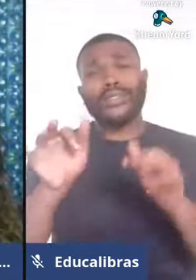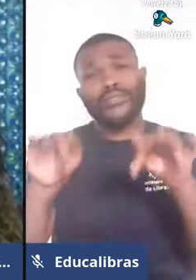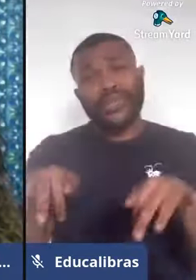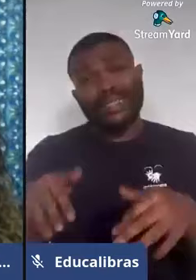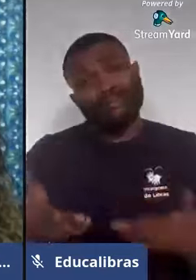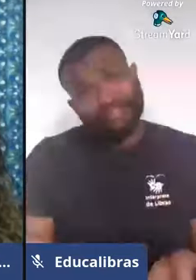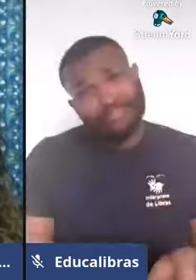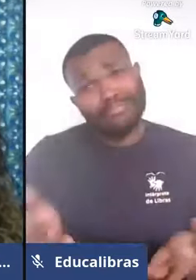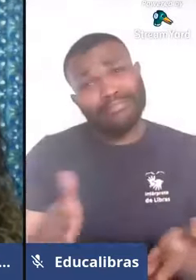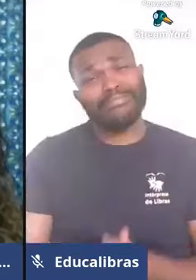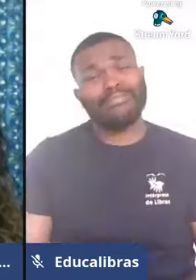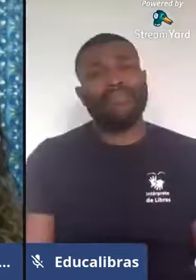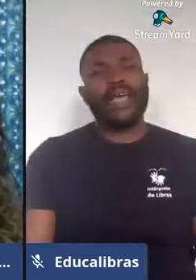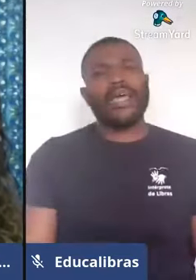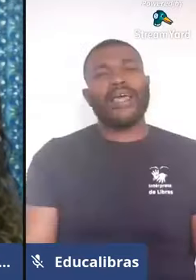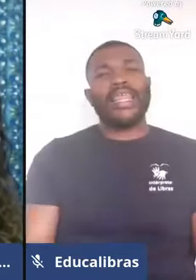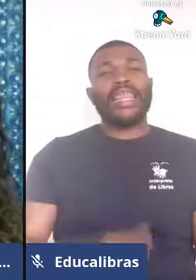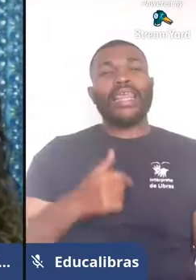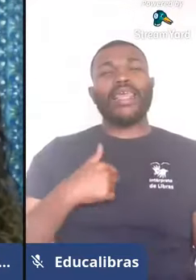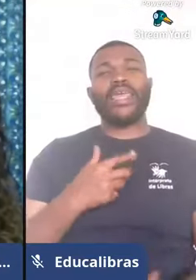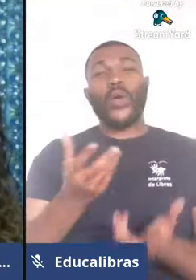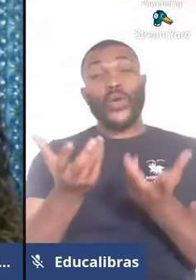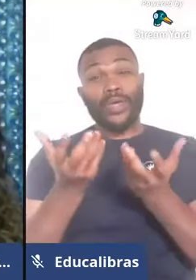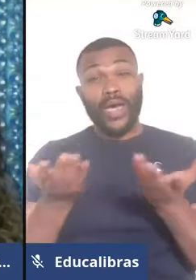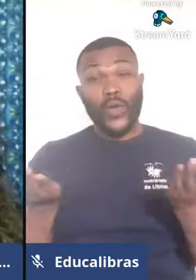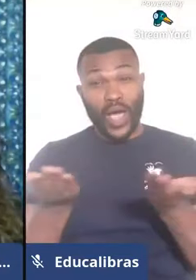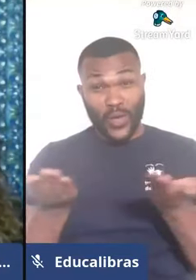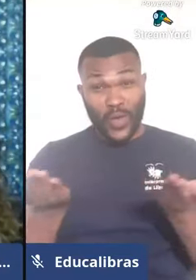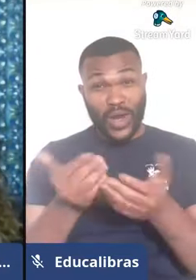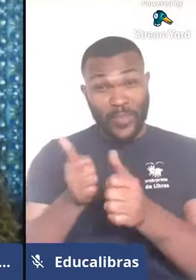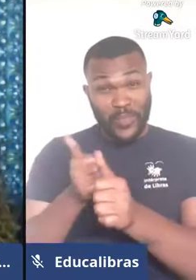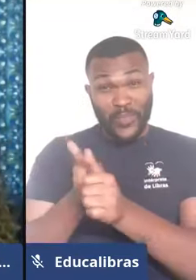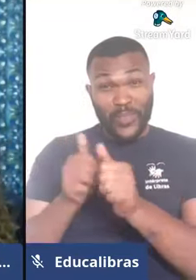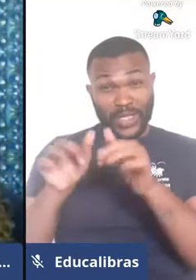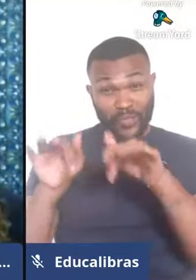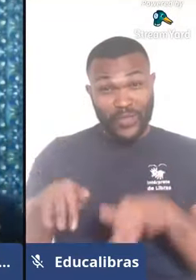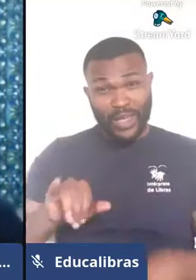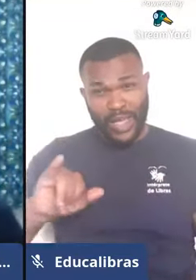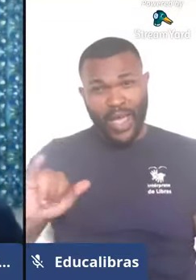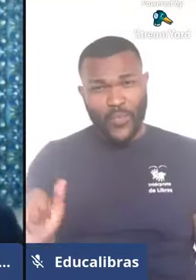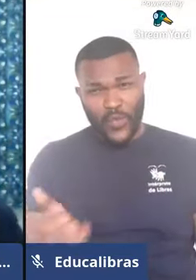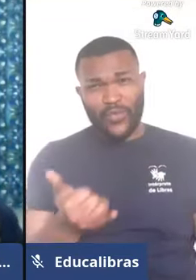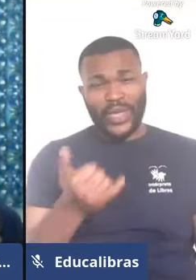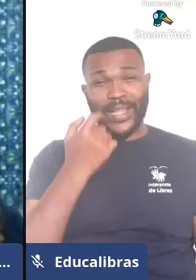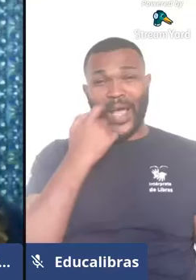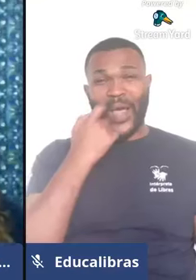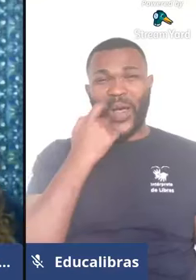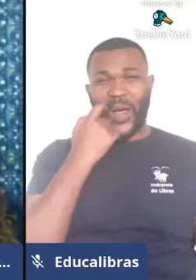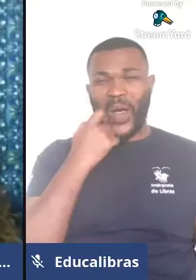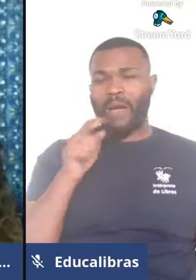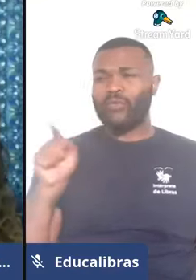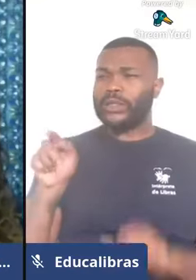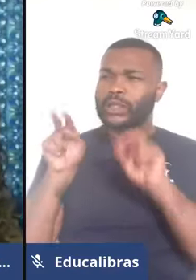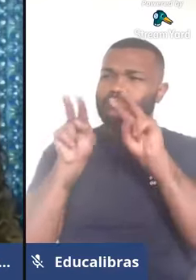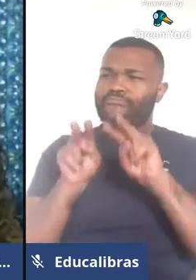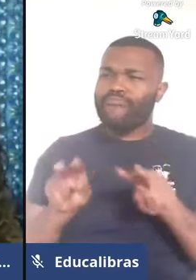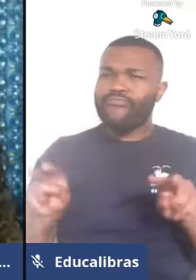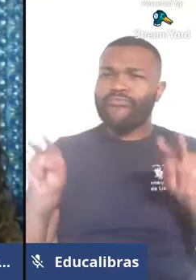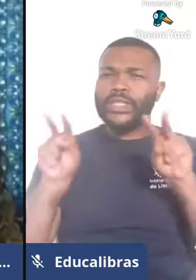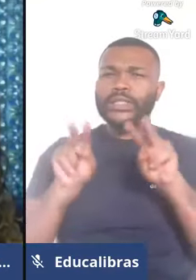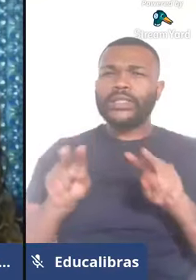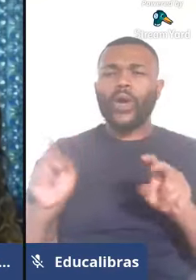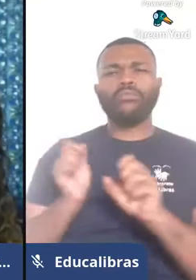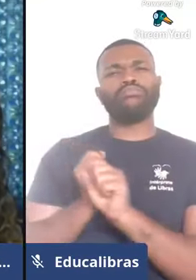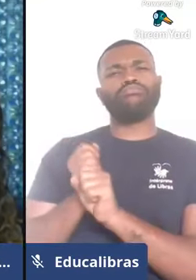E eu quero, agora no final, quer dizer, aproveitar um pouco essa sua visão desses anos